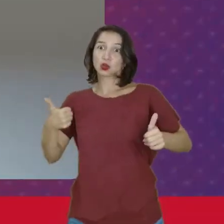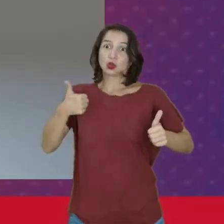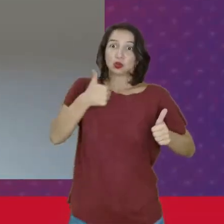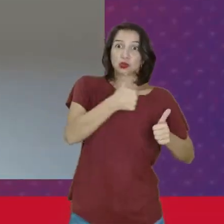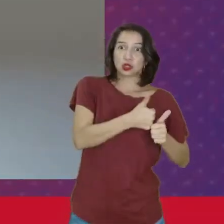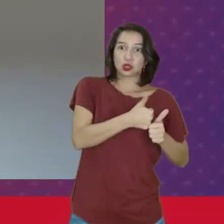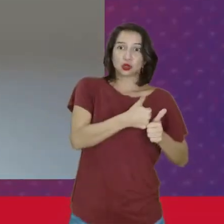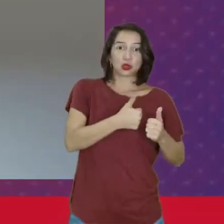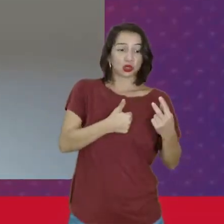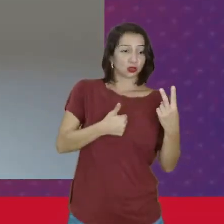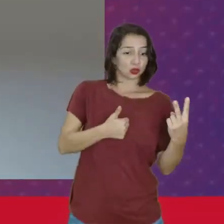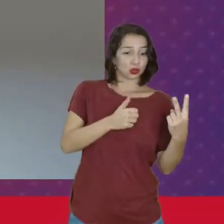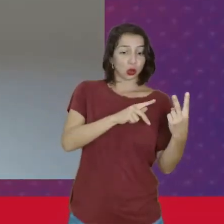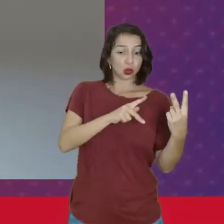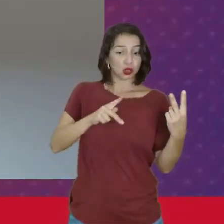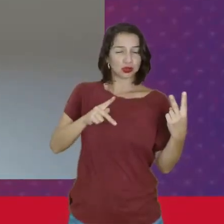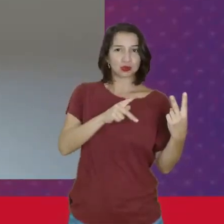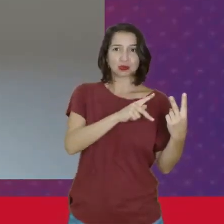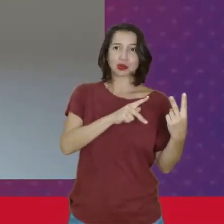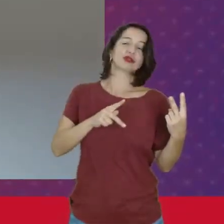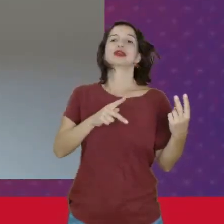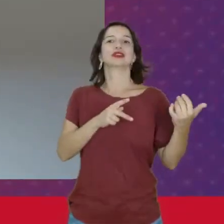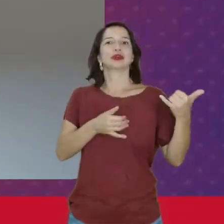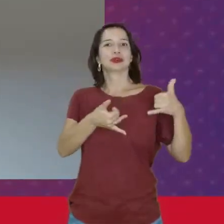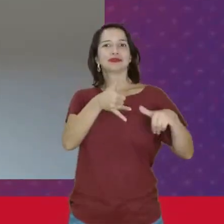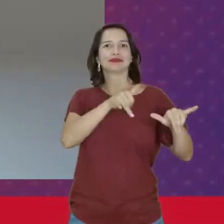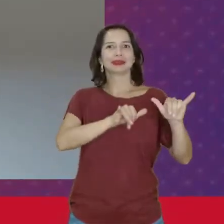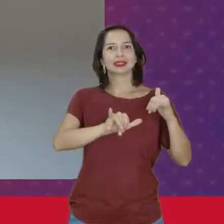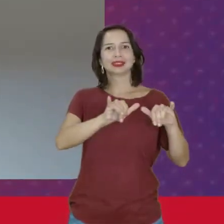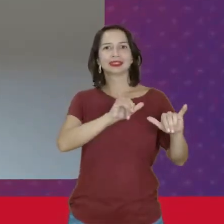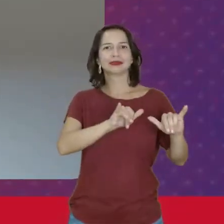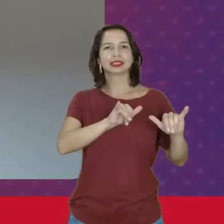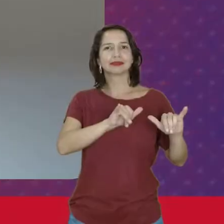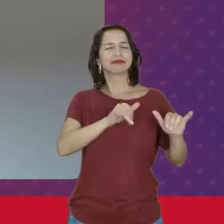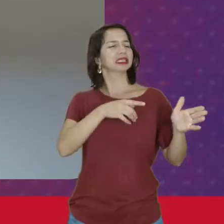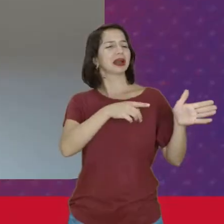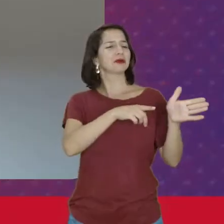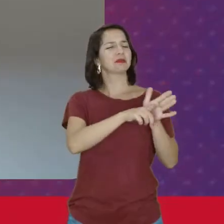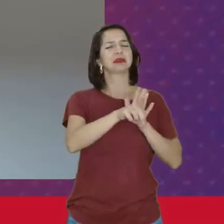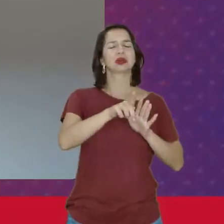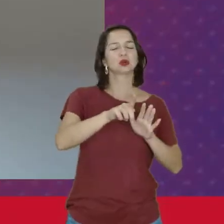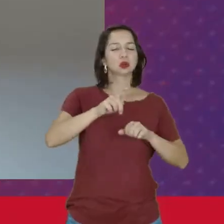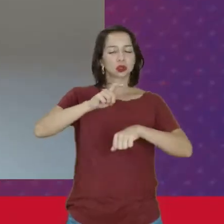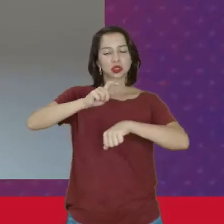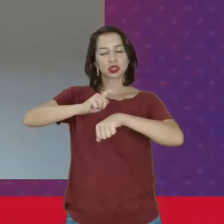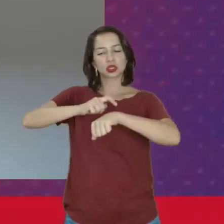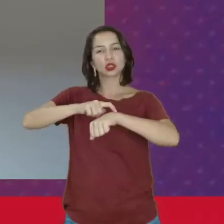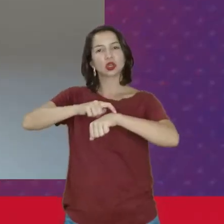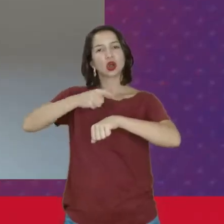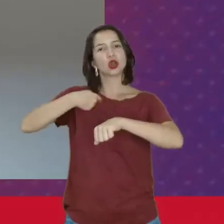Que horas eu vou fazer a minha parte burocrática, preparar minhas aulas para ter qualidade?